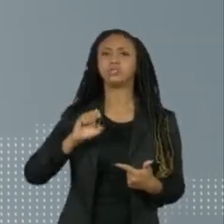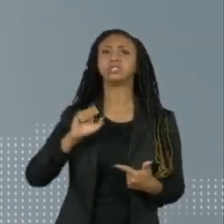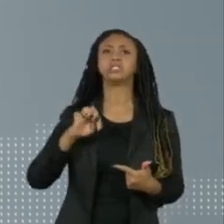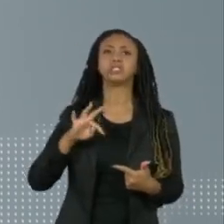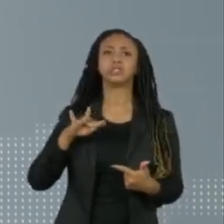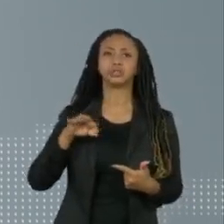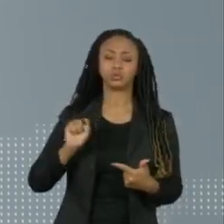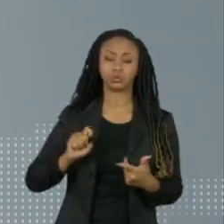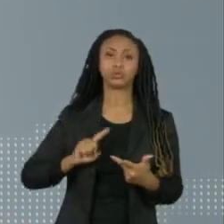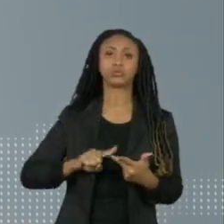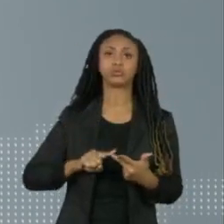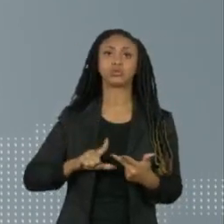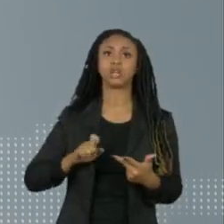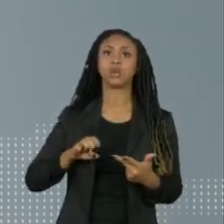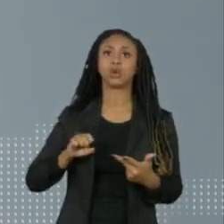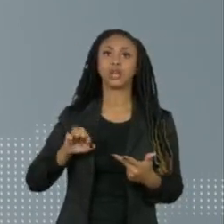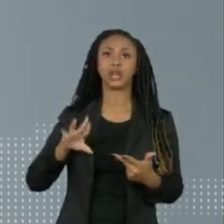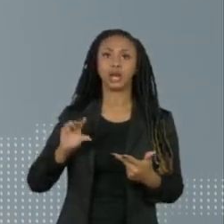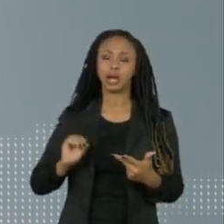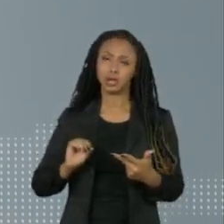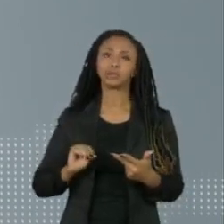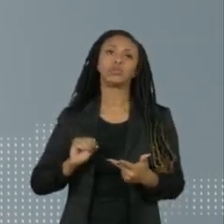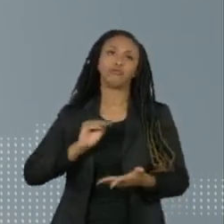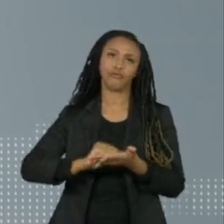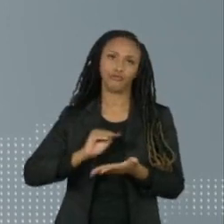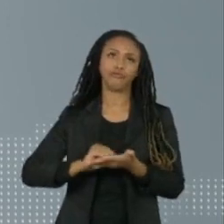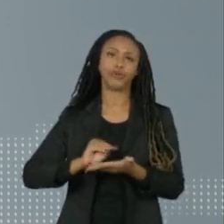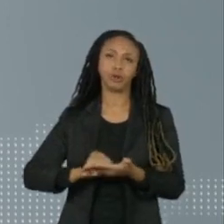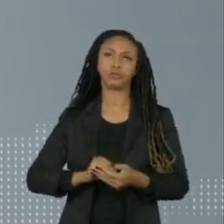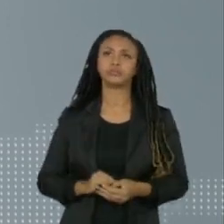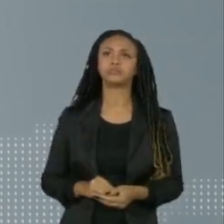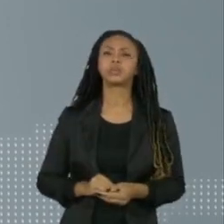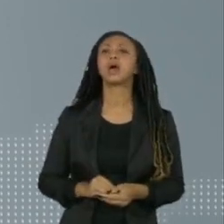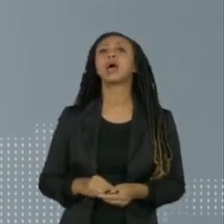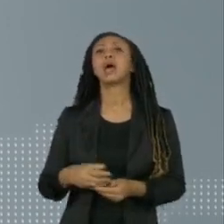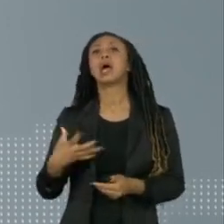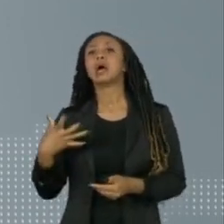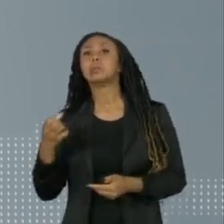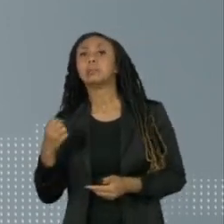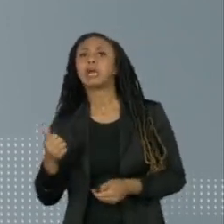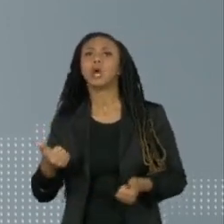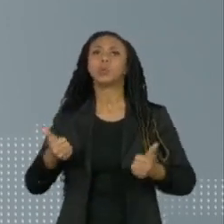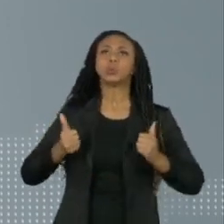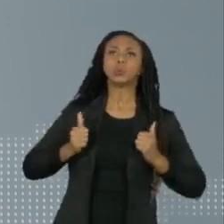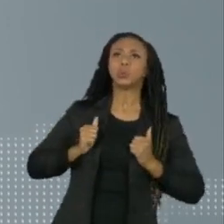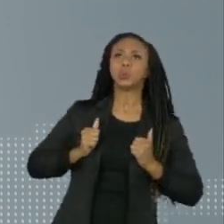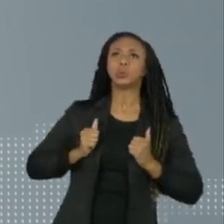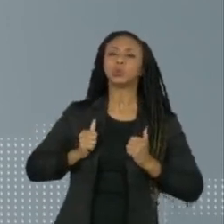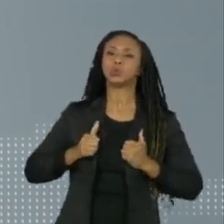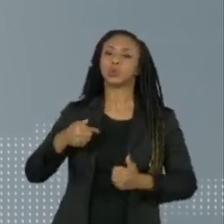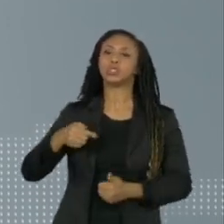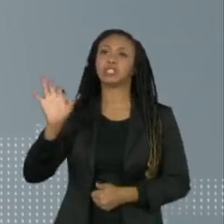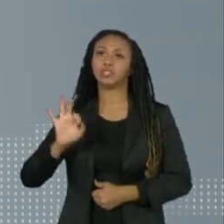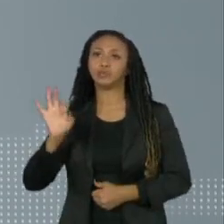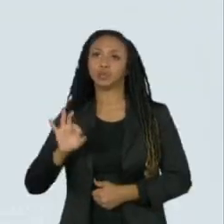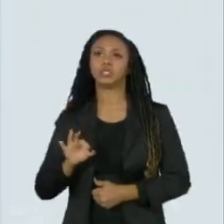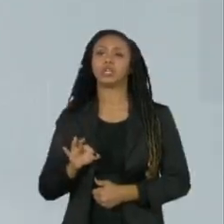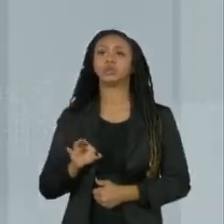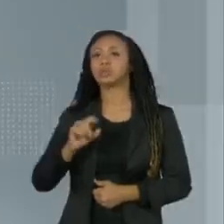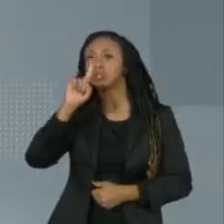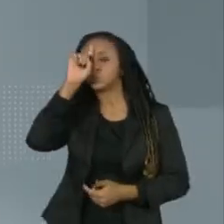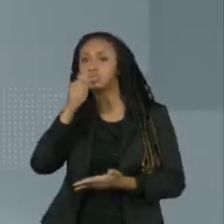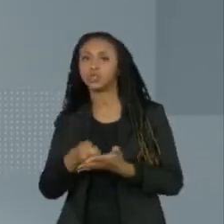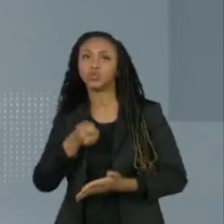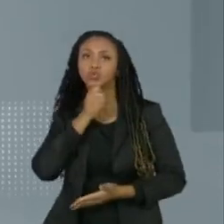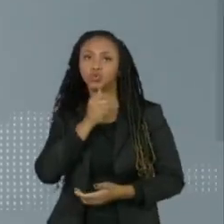e Leonardo Péricles do PPI votos brancos e nulos de pessoas que não irão voltar só não sete porcento indecisos Seis por cento